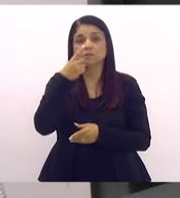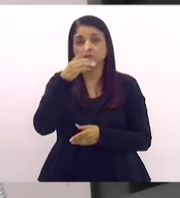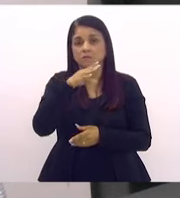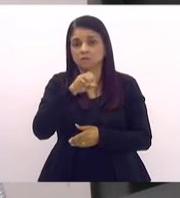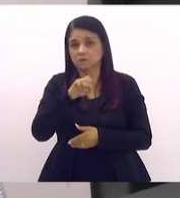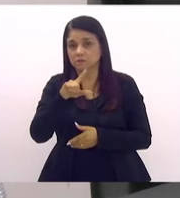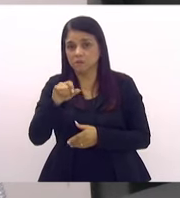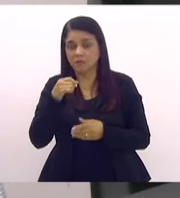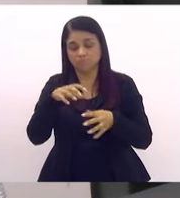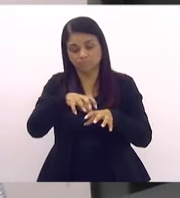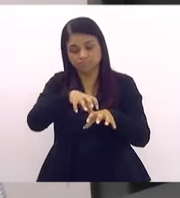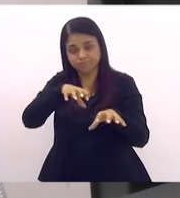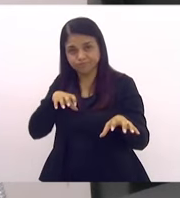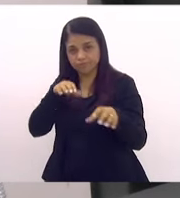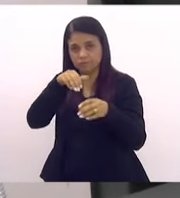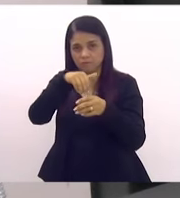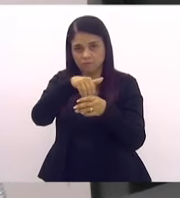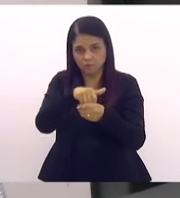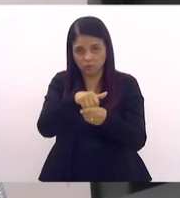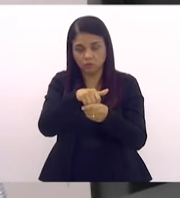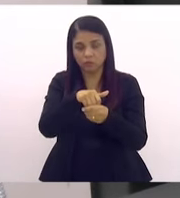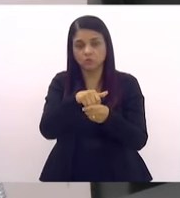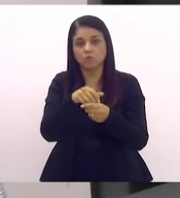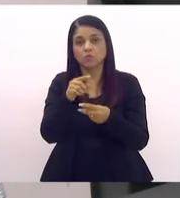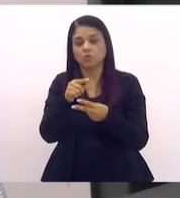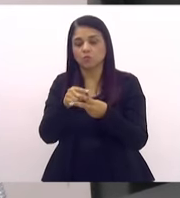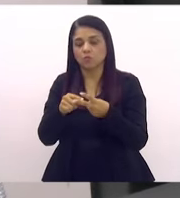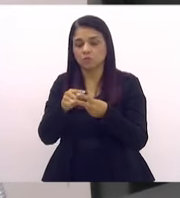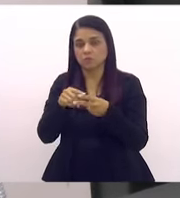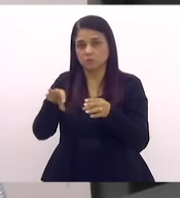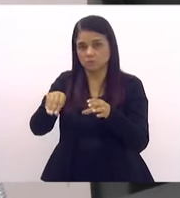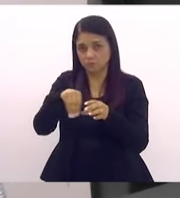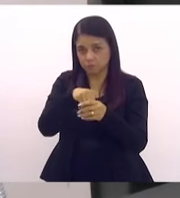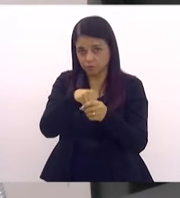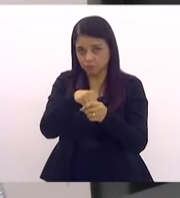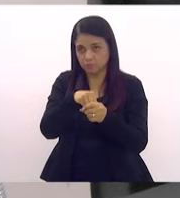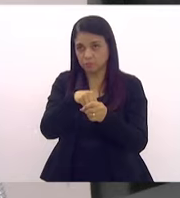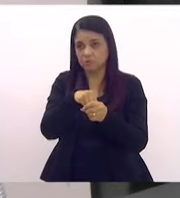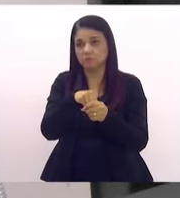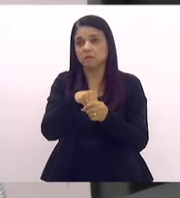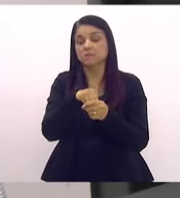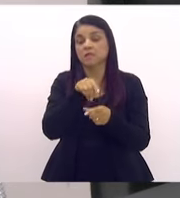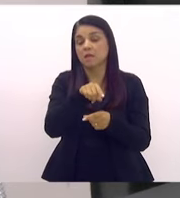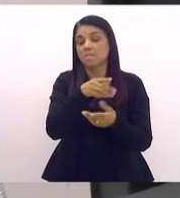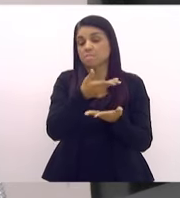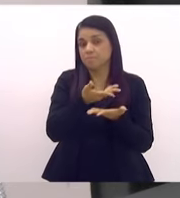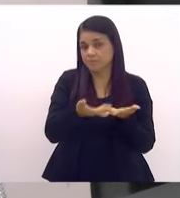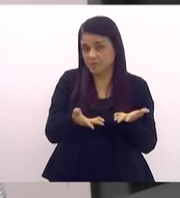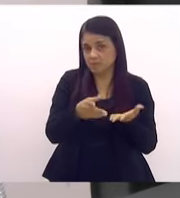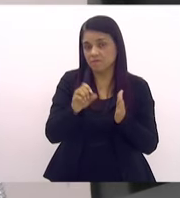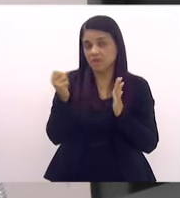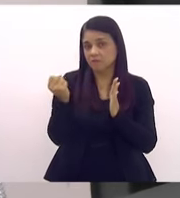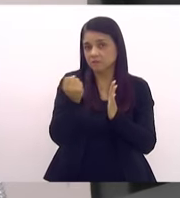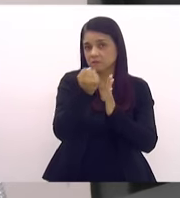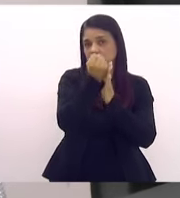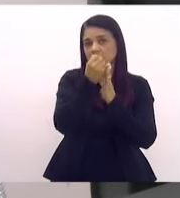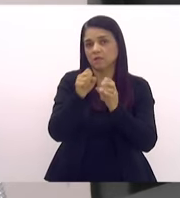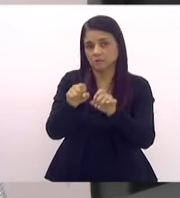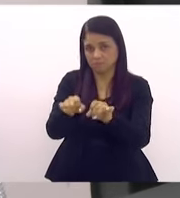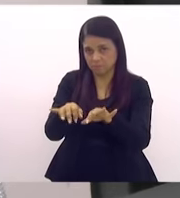é o voto divergente, com essas matérias que, eventualmente, no caso de uma derrota da deputada Célia, serão destacadas em plenário, só para